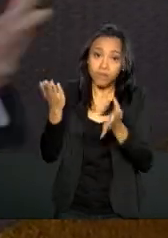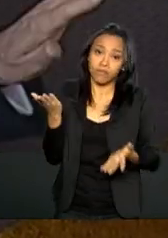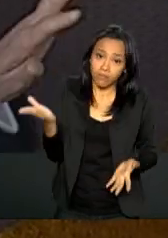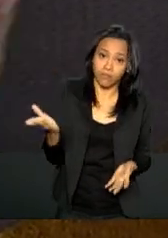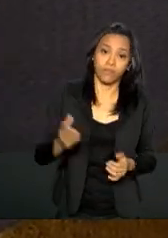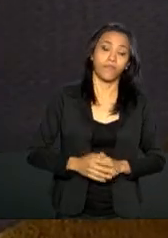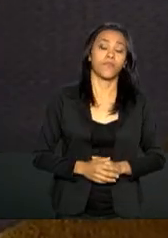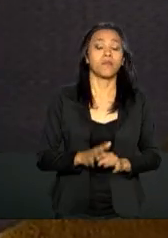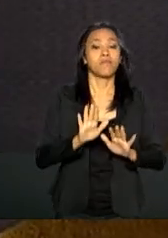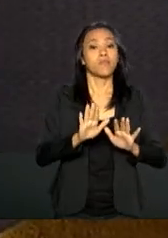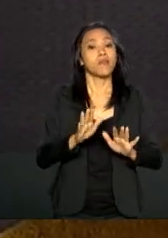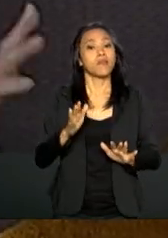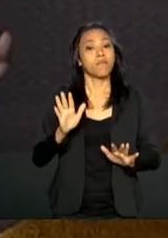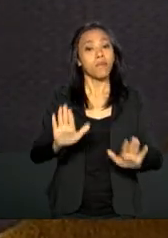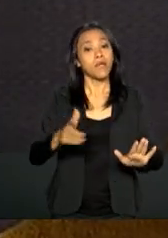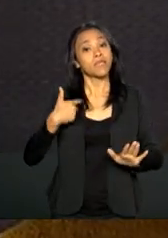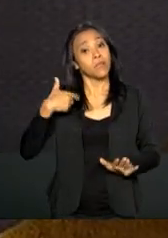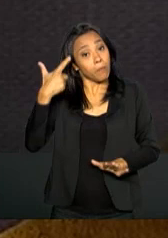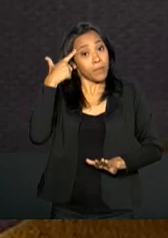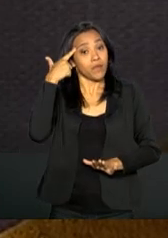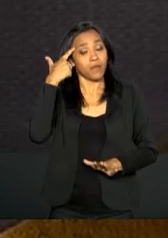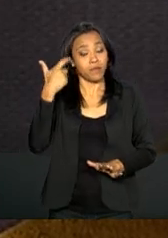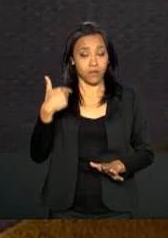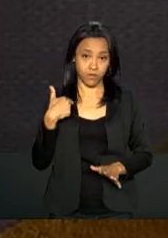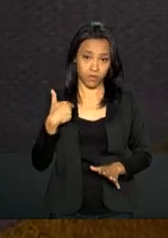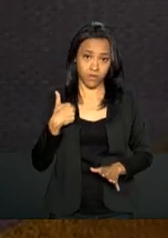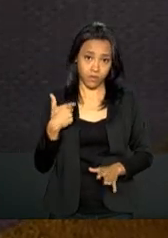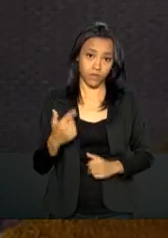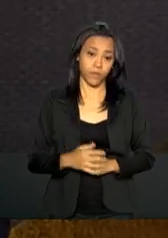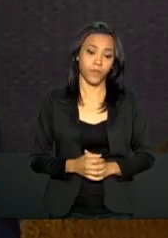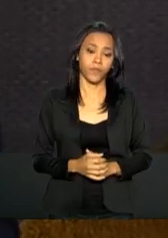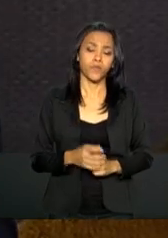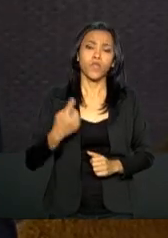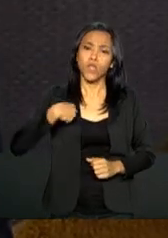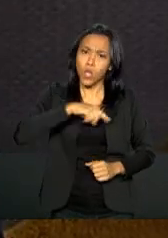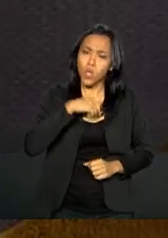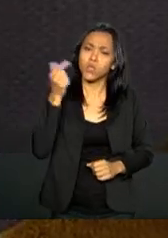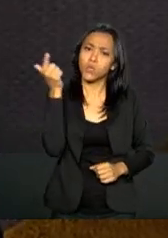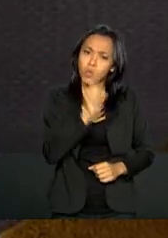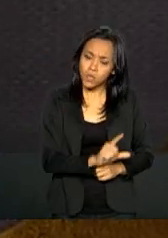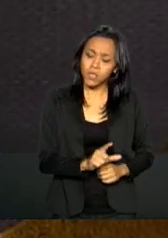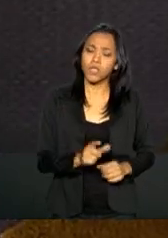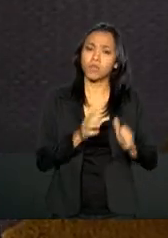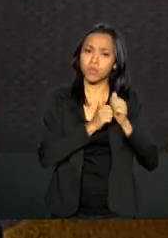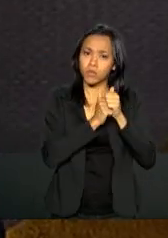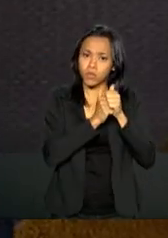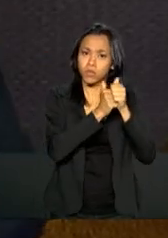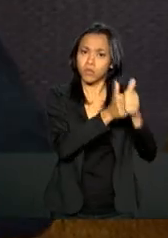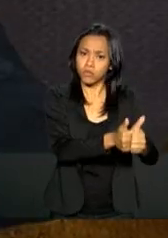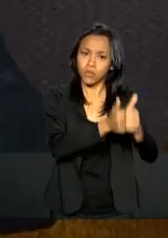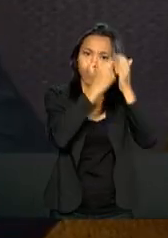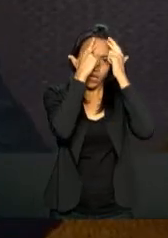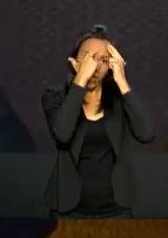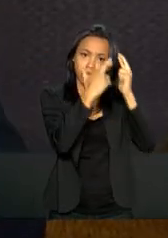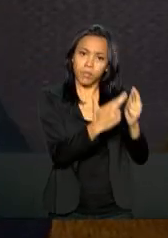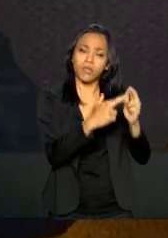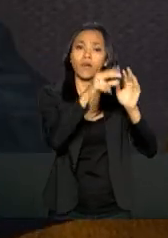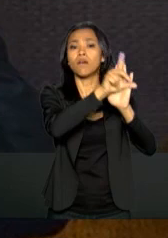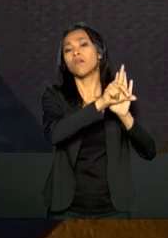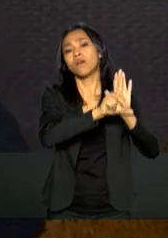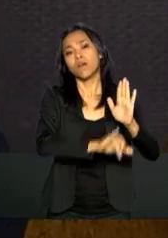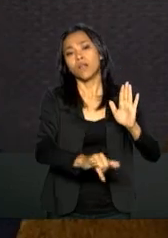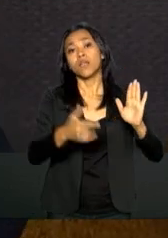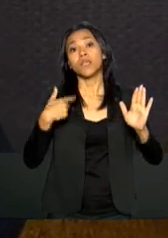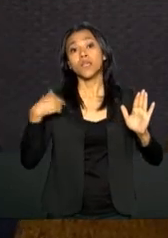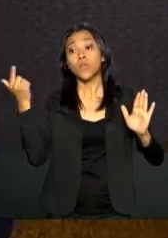eu modéstia de lado anteriormente né mas nós conseguimos cumprir o preceito constitucional que determinará o mundia e o